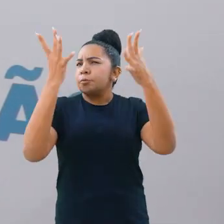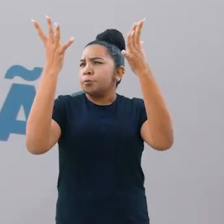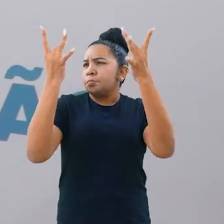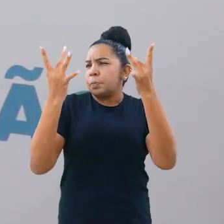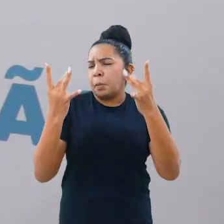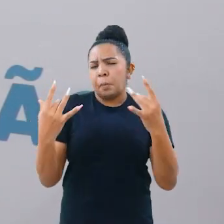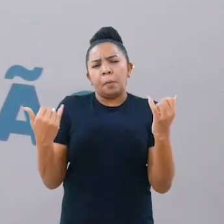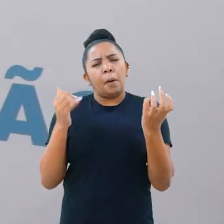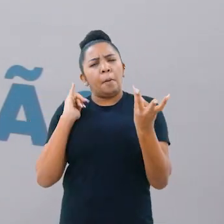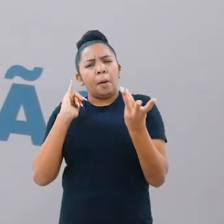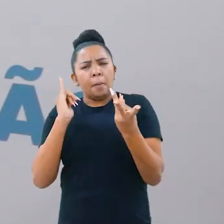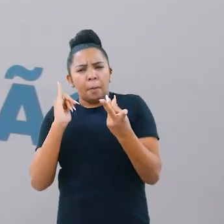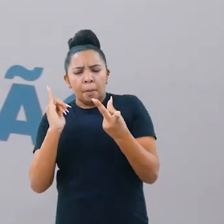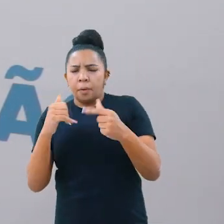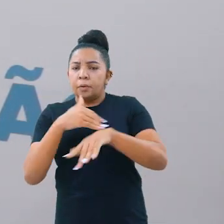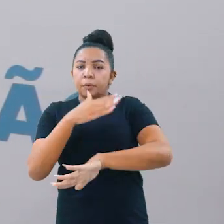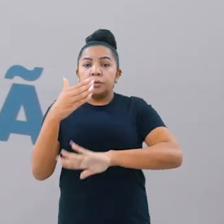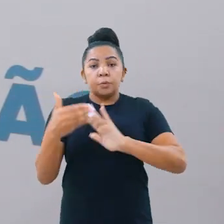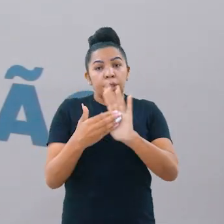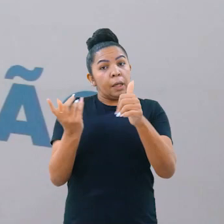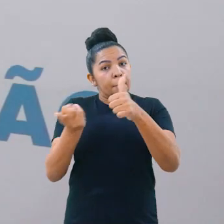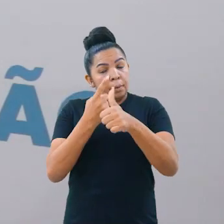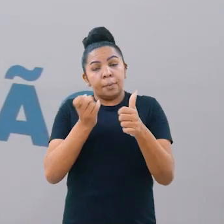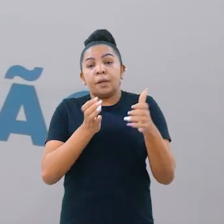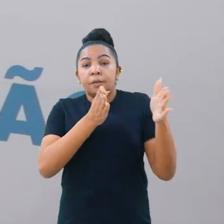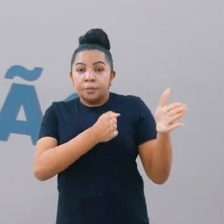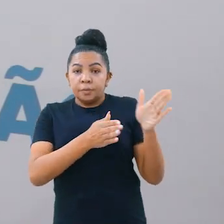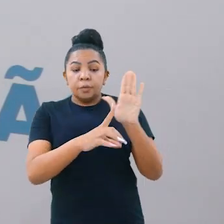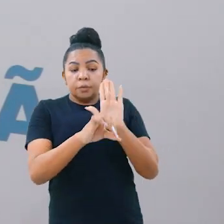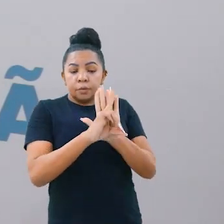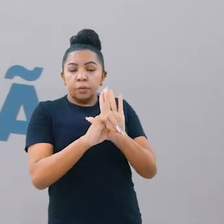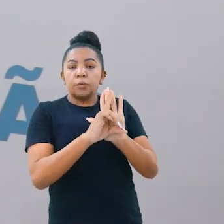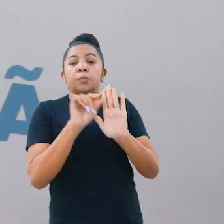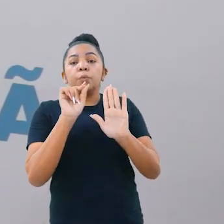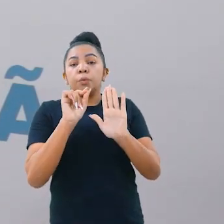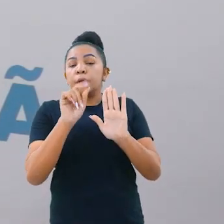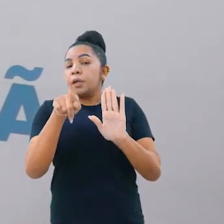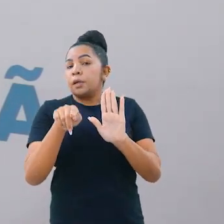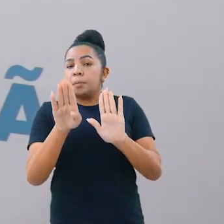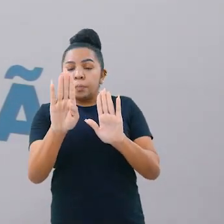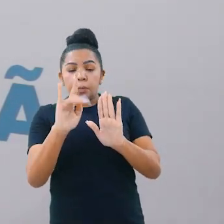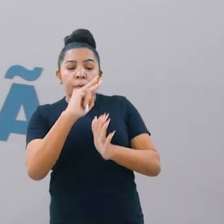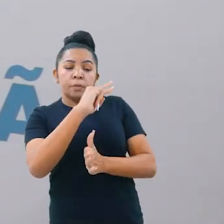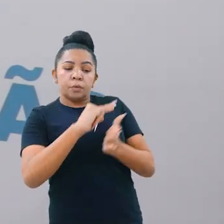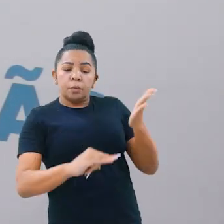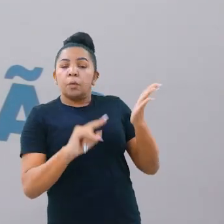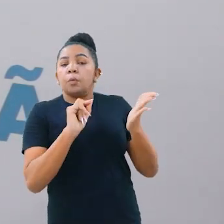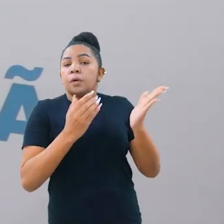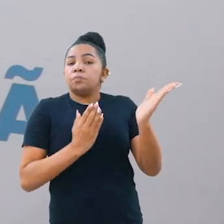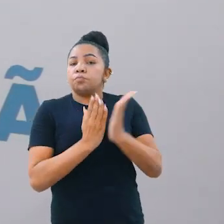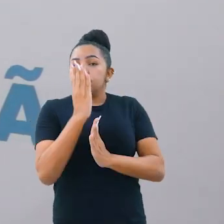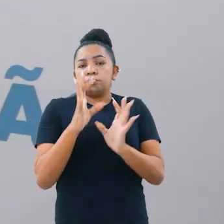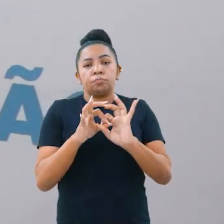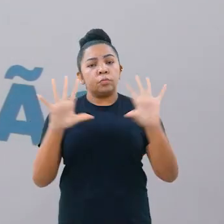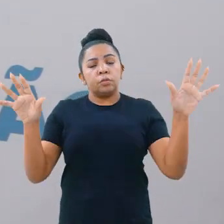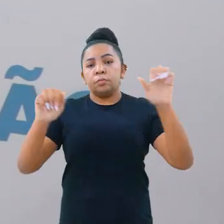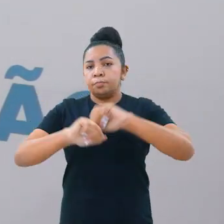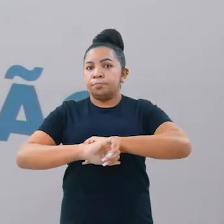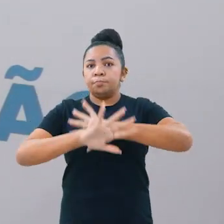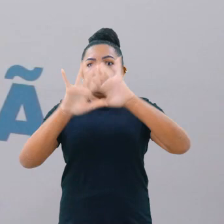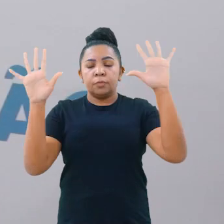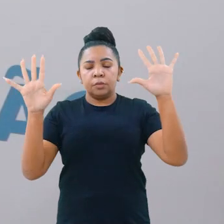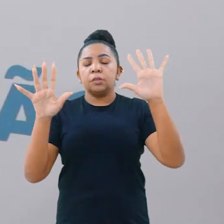está discriminado todas as informações, mas esse é um primeiro passo. O decreto é algo público, é um instrumento normativo que